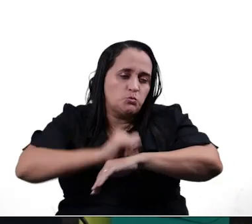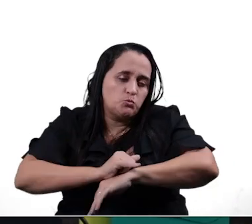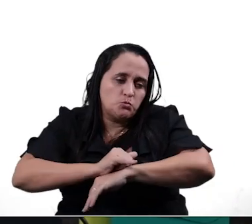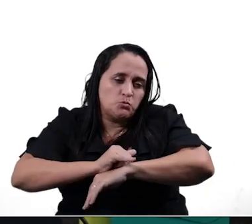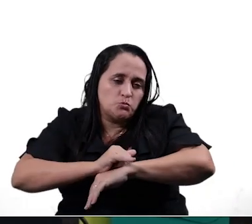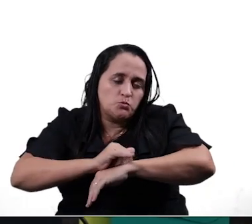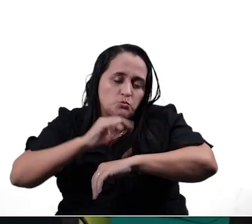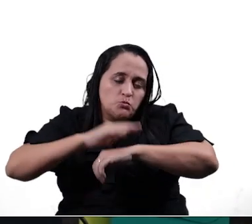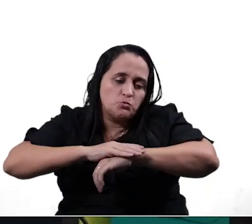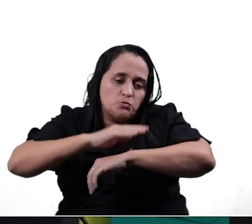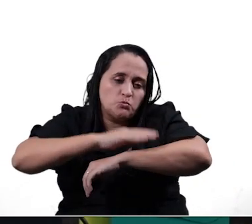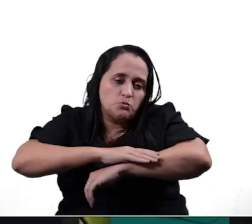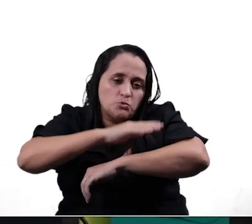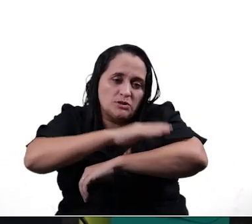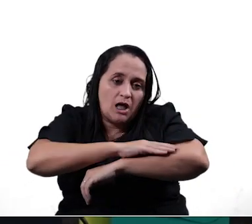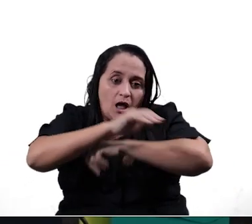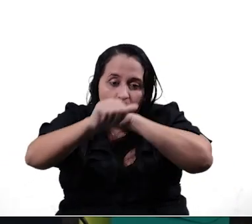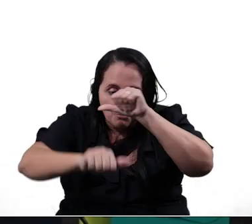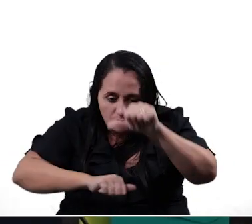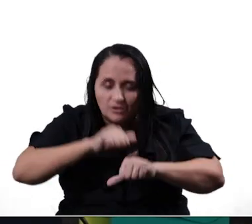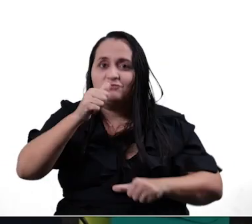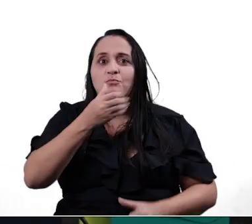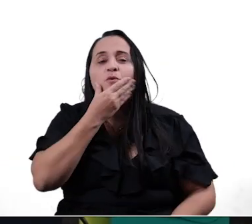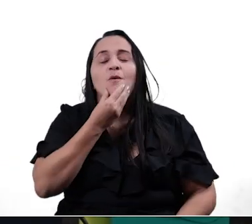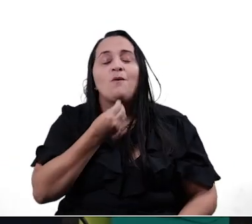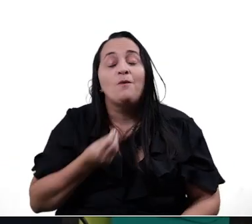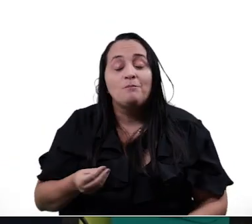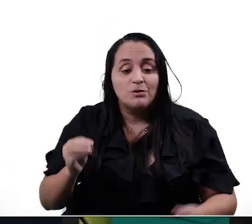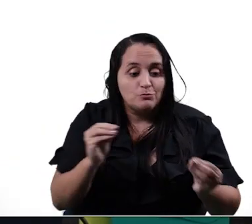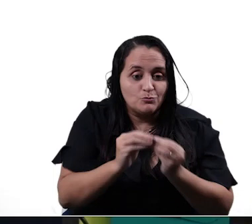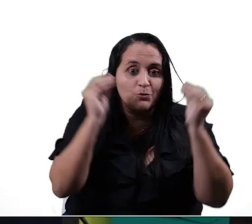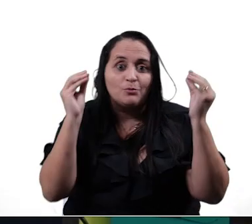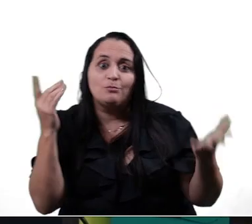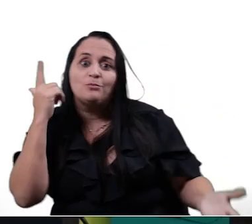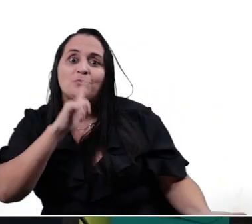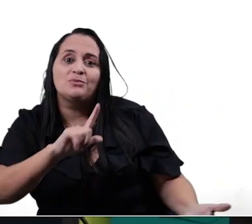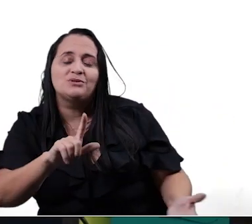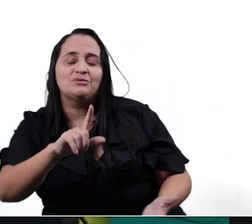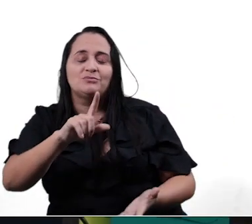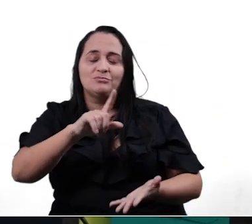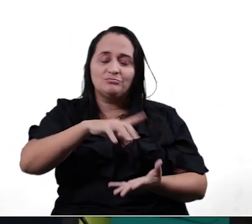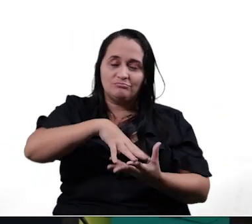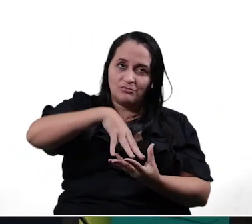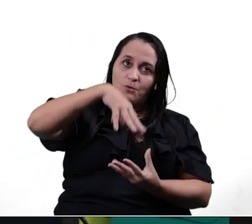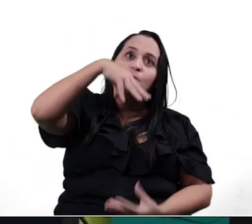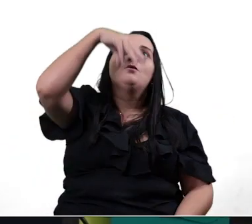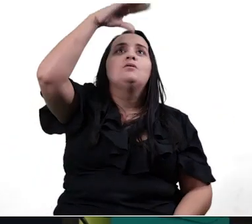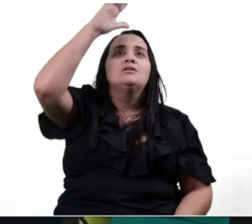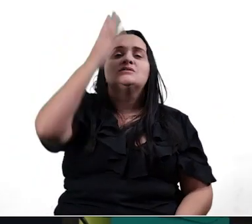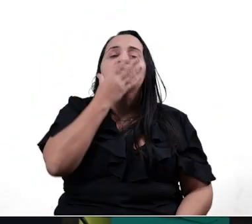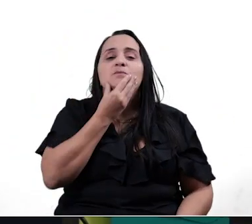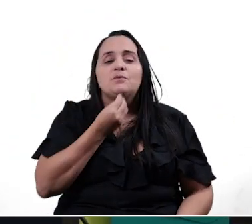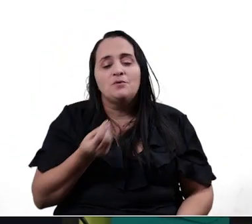num príncipe. Ou tem, por exemplo, coisas que a gente não acontece na vida real. Exemplo, a história da Chapeuzinho Vermelho. Tem